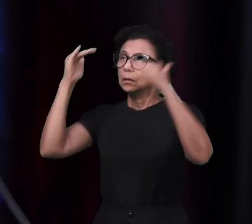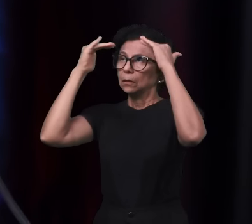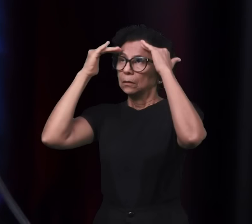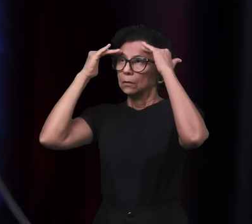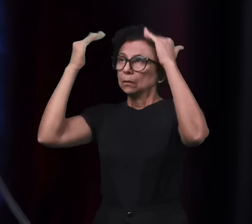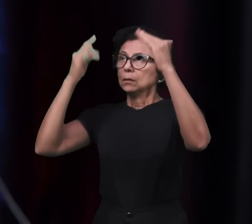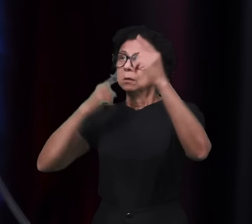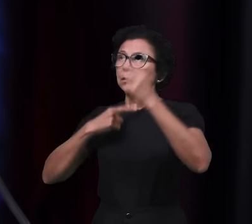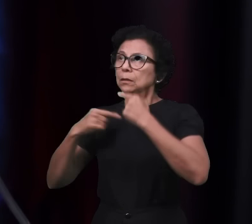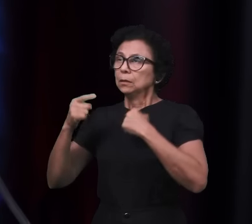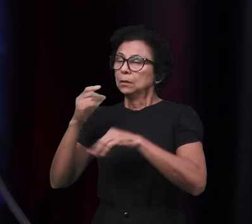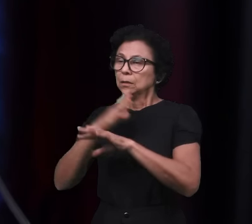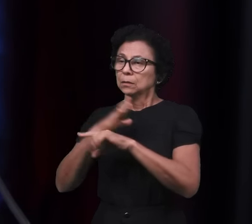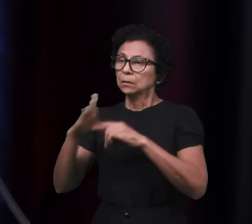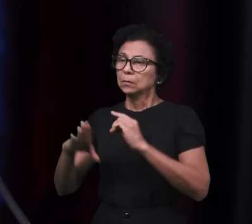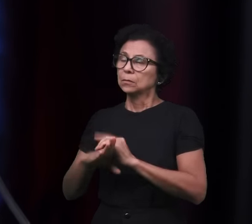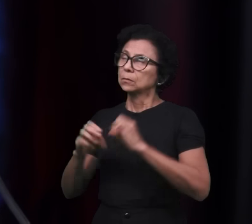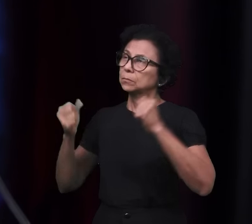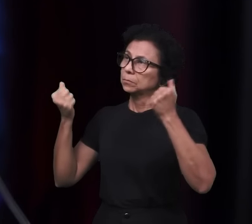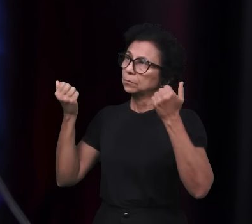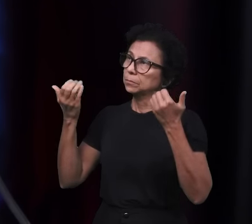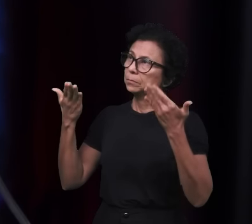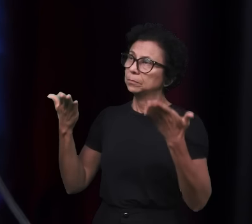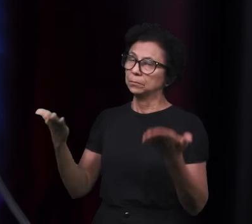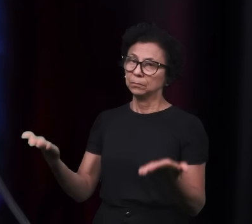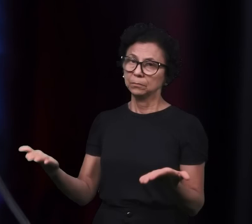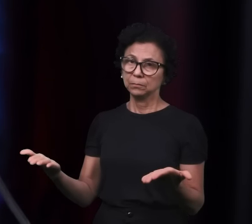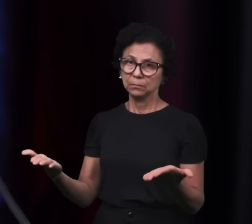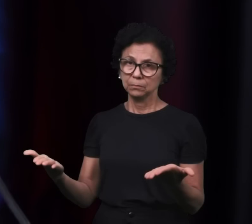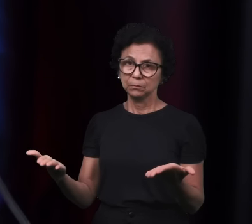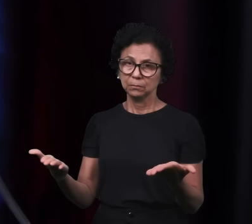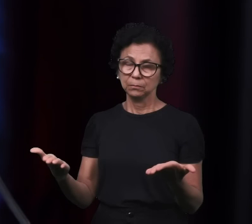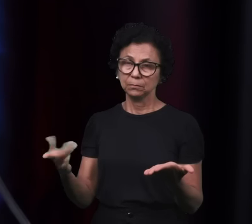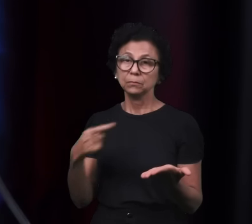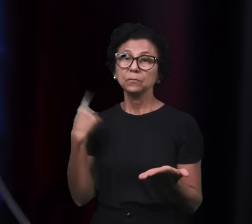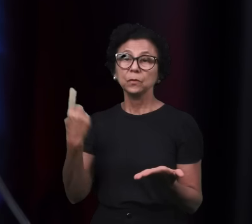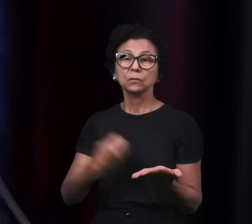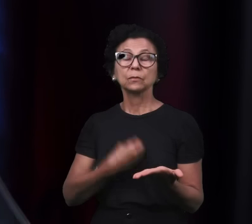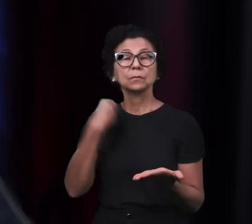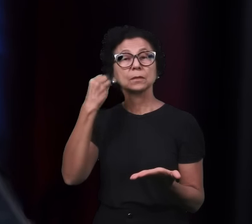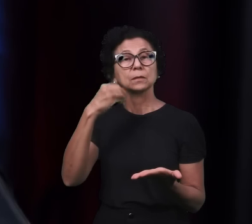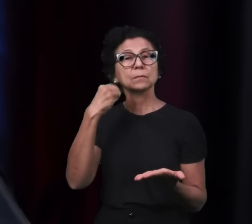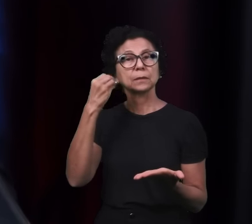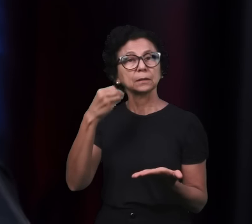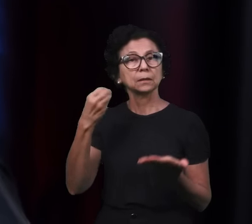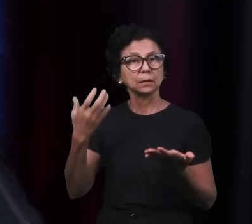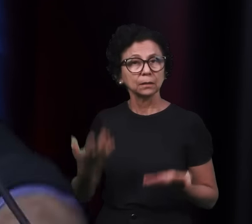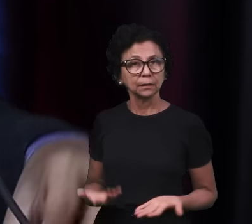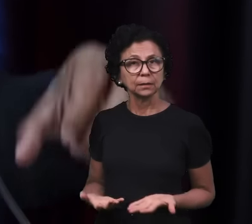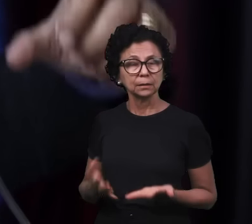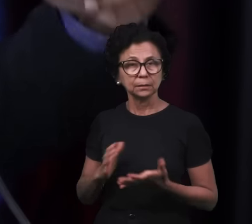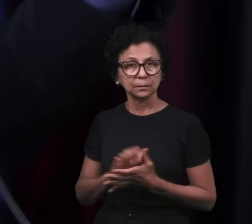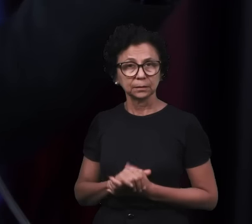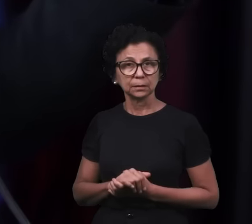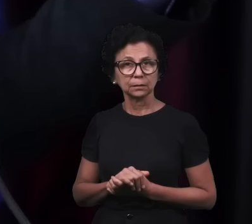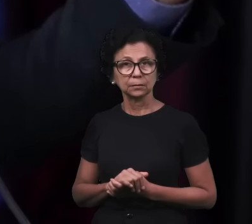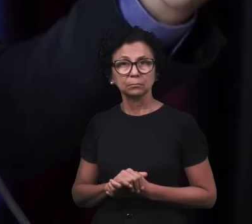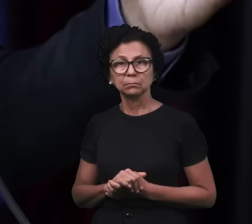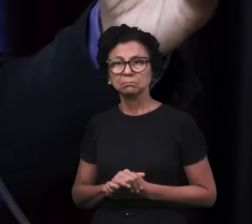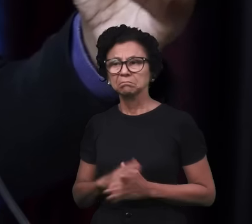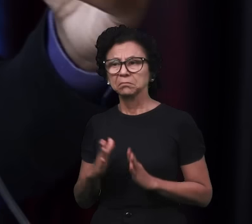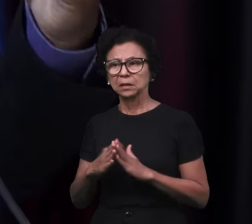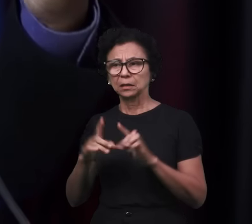vontade. Então nós estamos vivendo essa experiência aqui, né, na nossa igreja local,